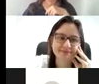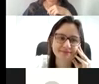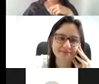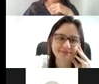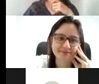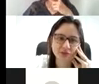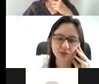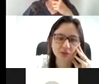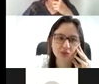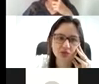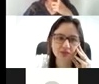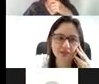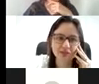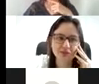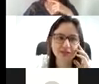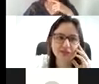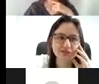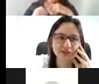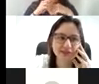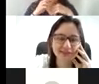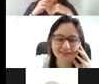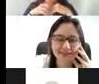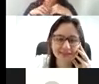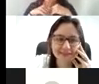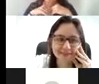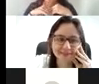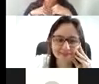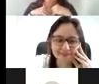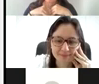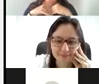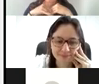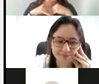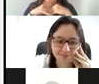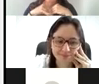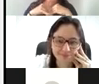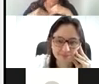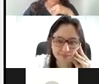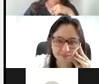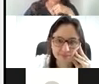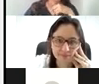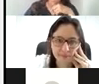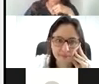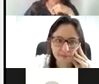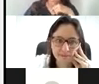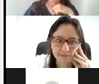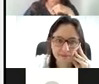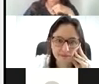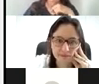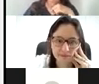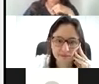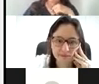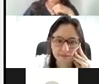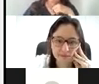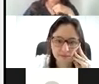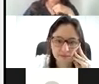Nossa, mãe do céu. Eu tô no 4G do telefone, vamos ver até onde que ele vai aguentar. É, ontem foi uma doideira lá, porque todo mundo tinha que